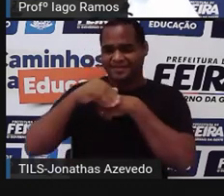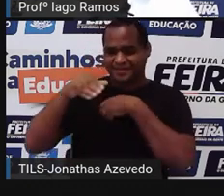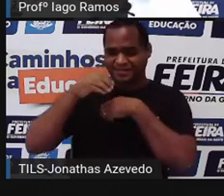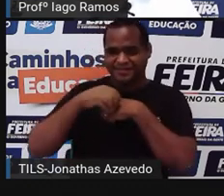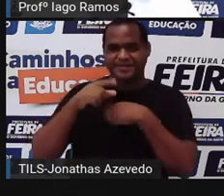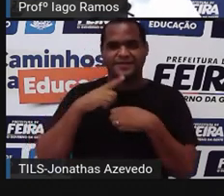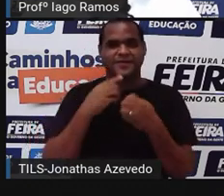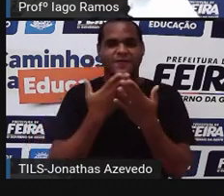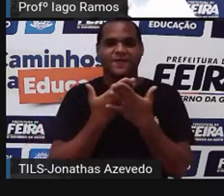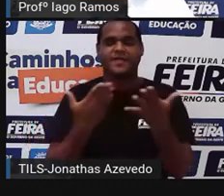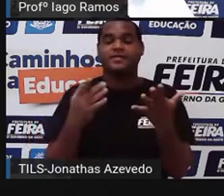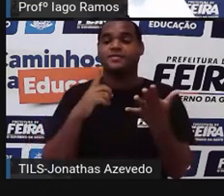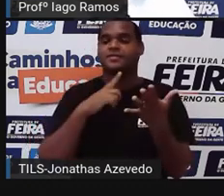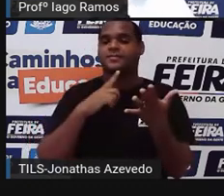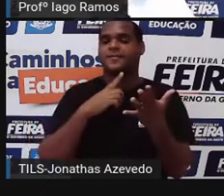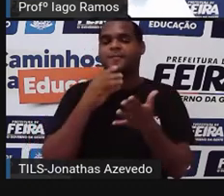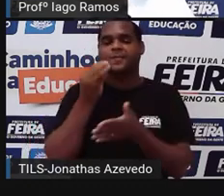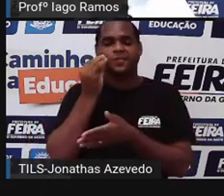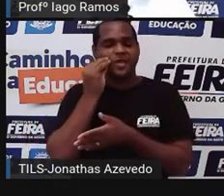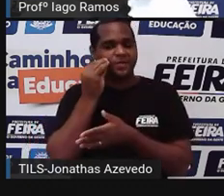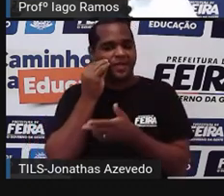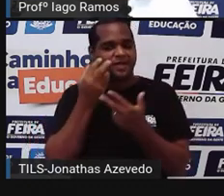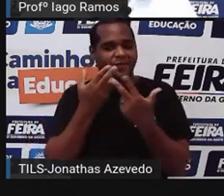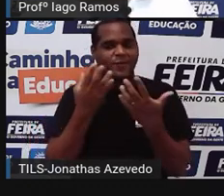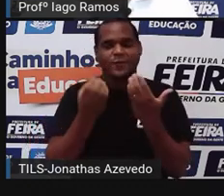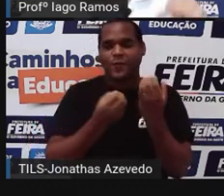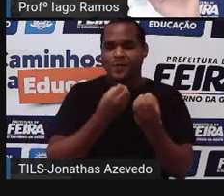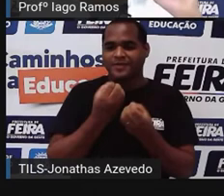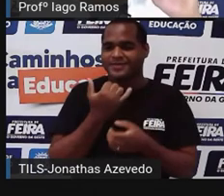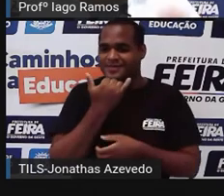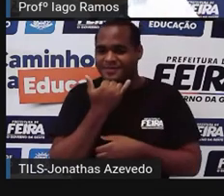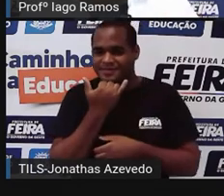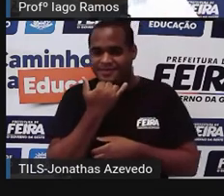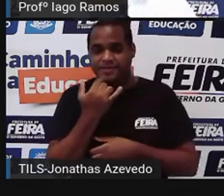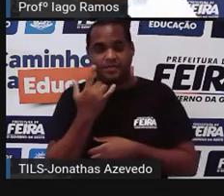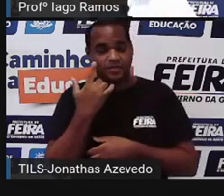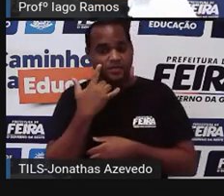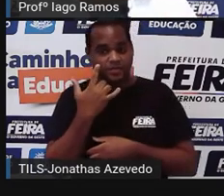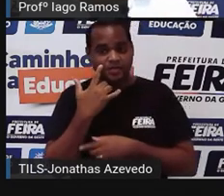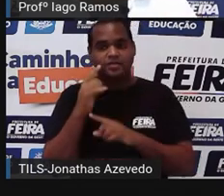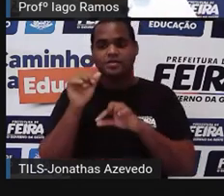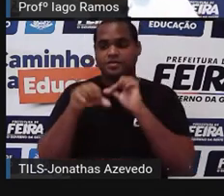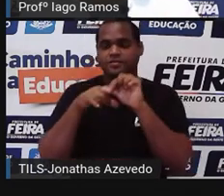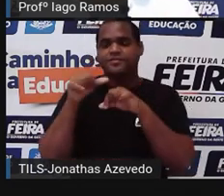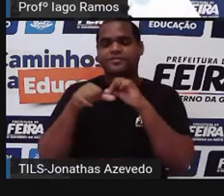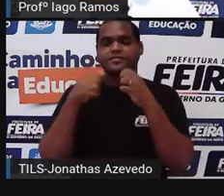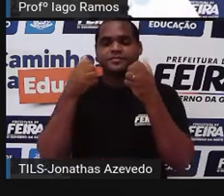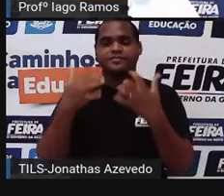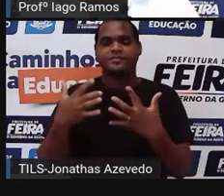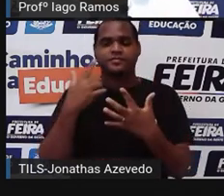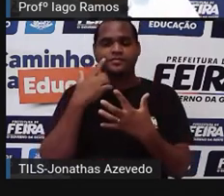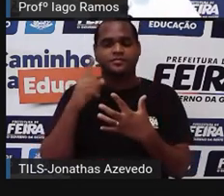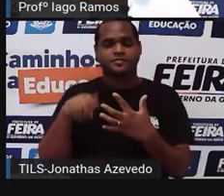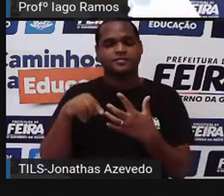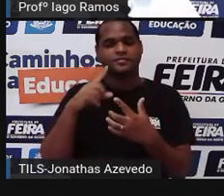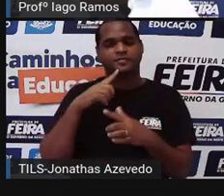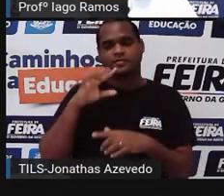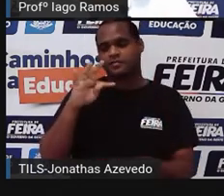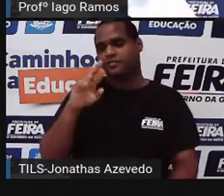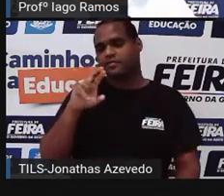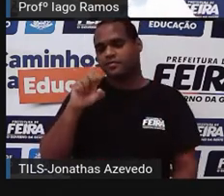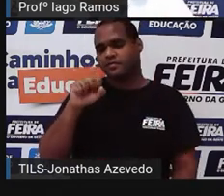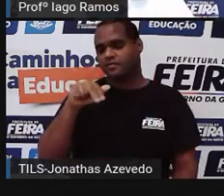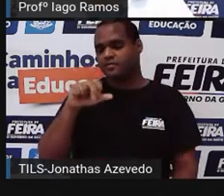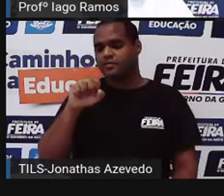você um tipo de medida aliás Desculpa um tipo de transformação geométrica chamada de